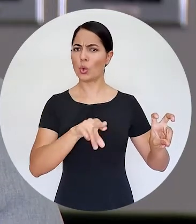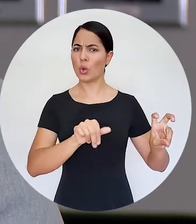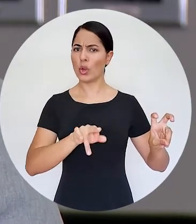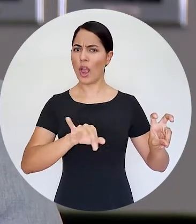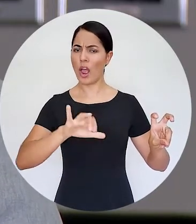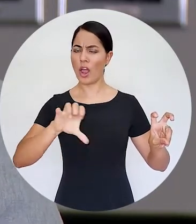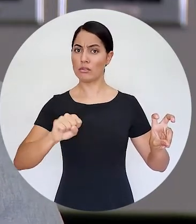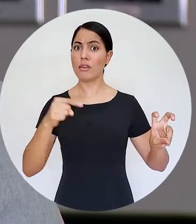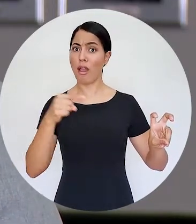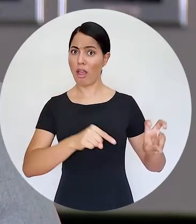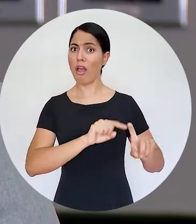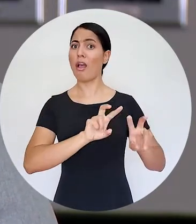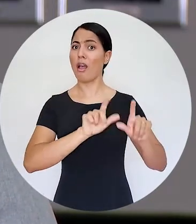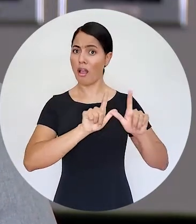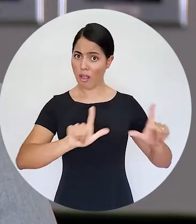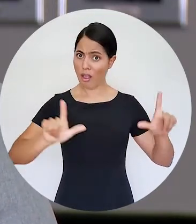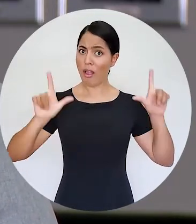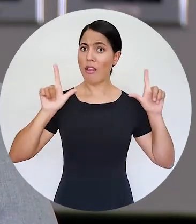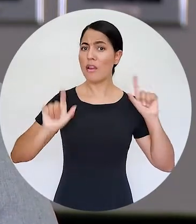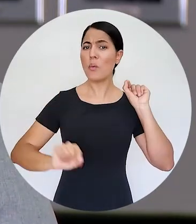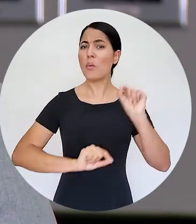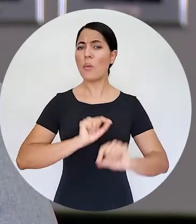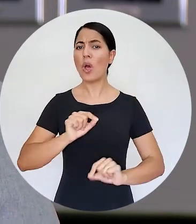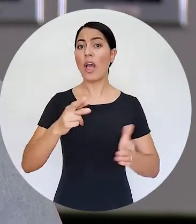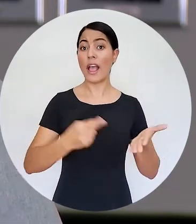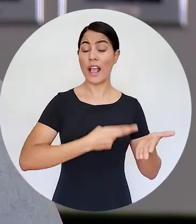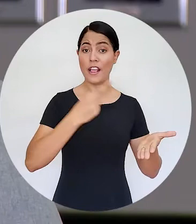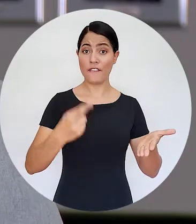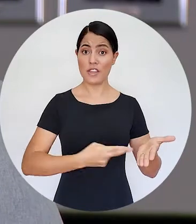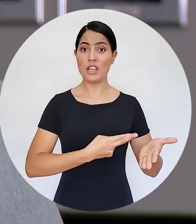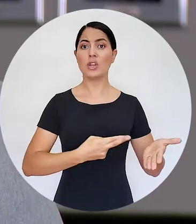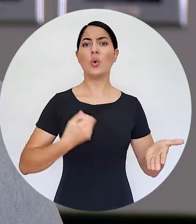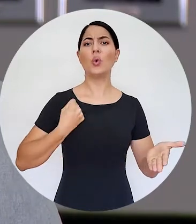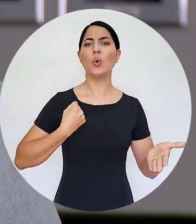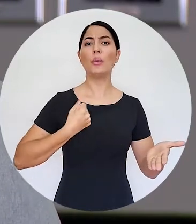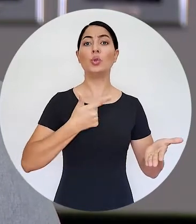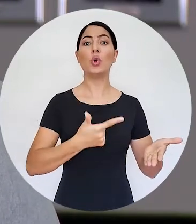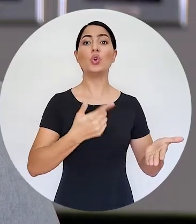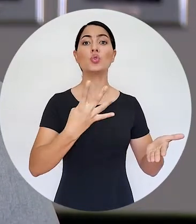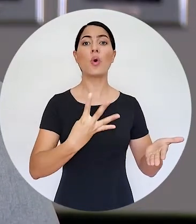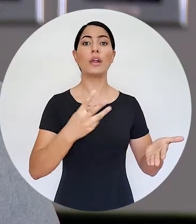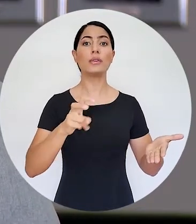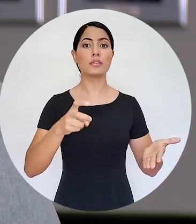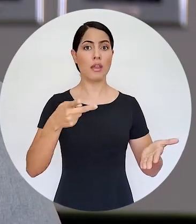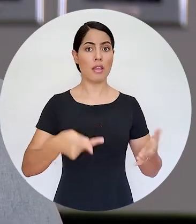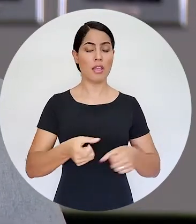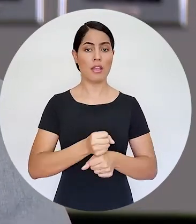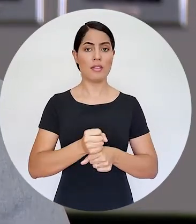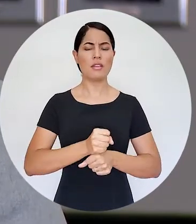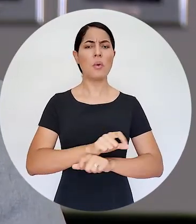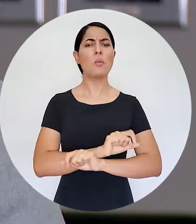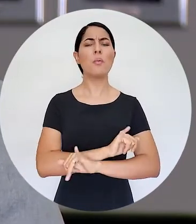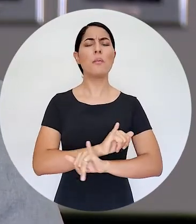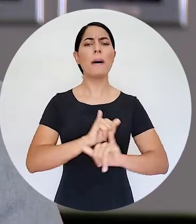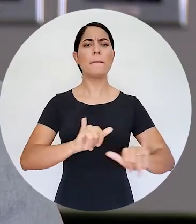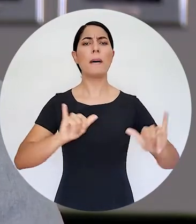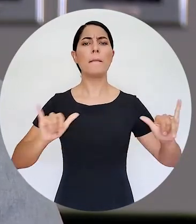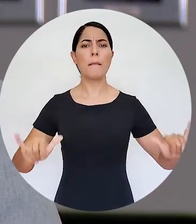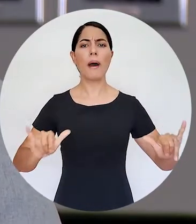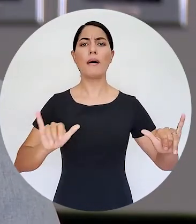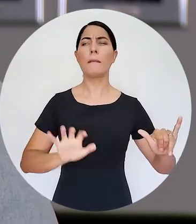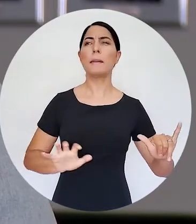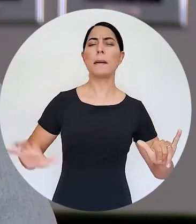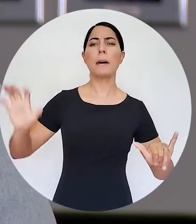assunto foi destaque na revista justiça e cidadania edição 245 de janeiro deste ano que trata da